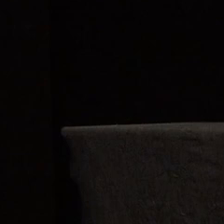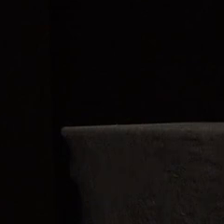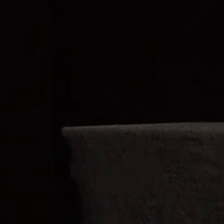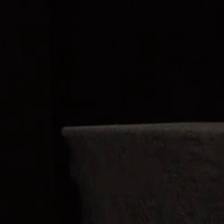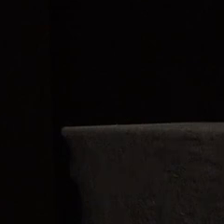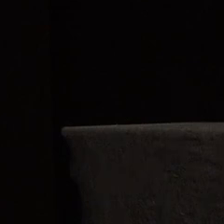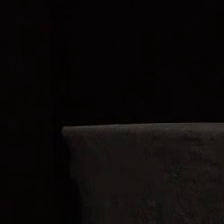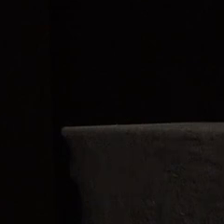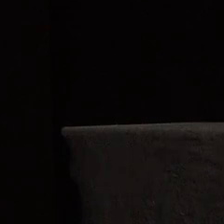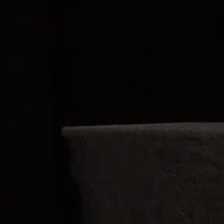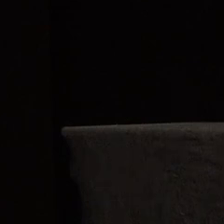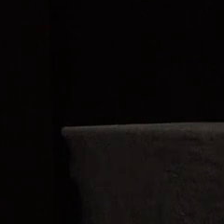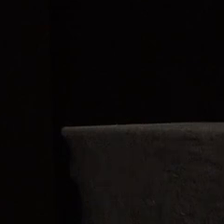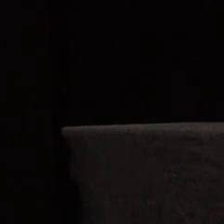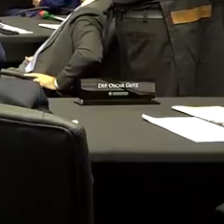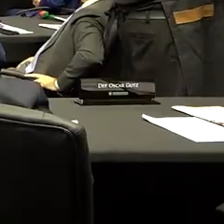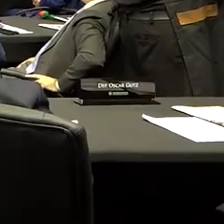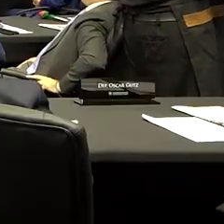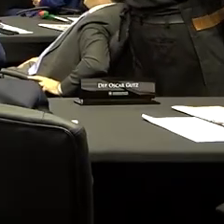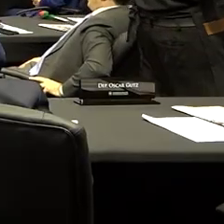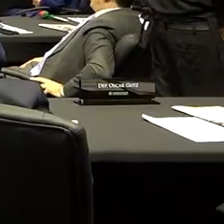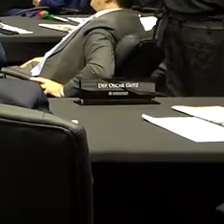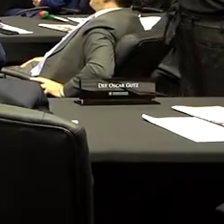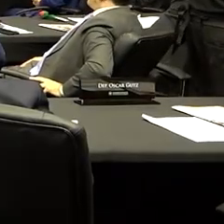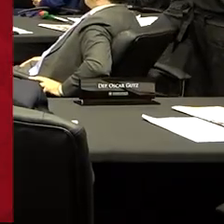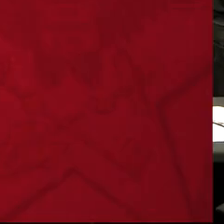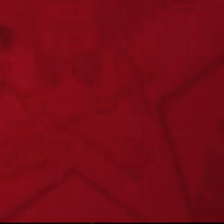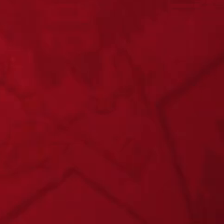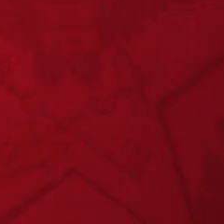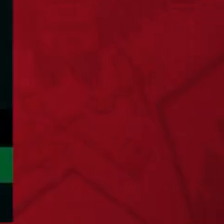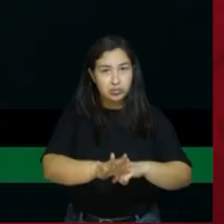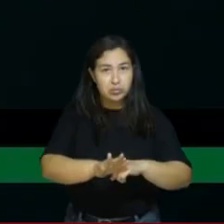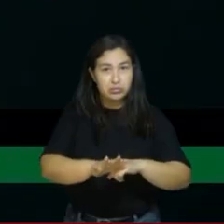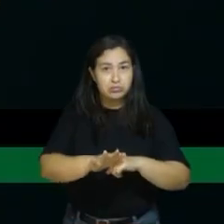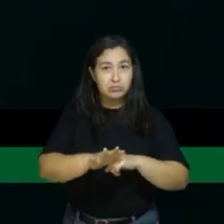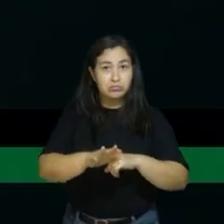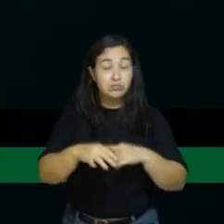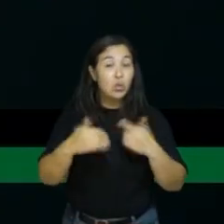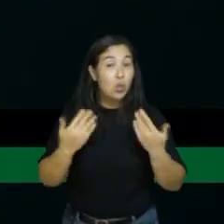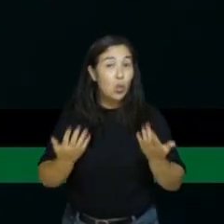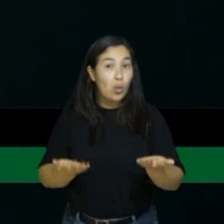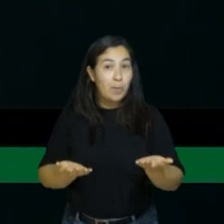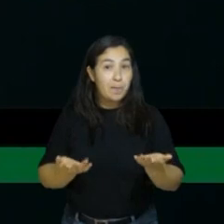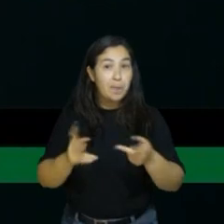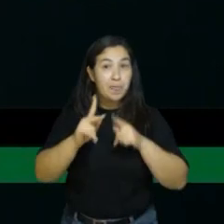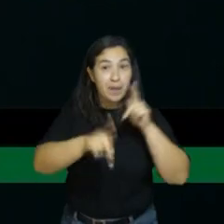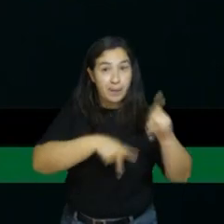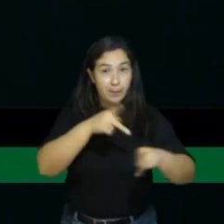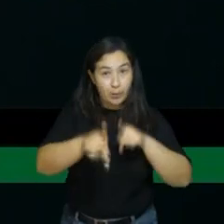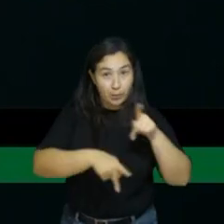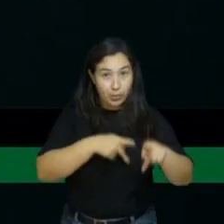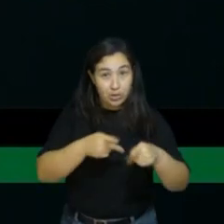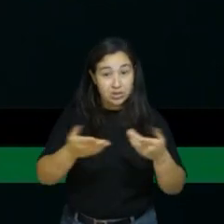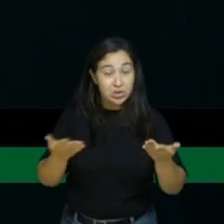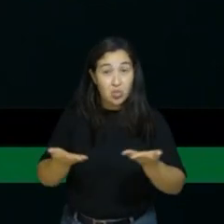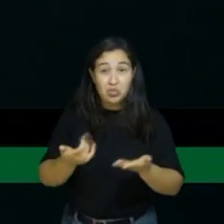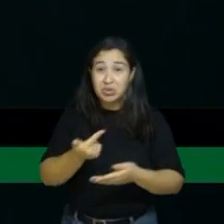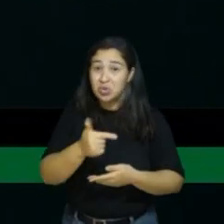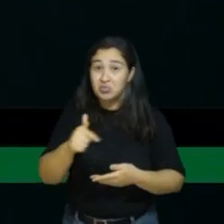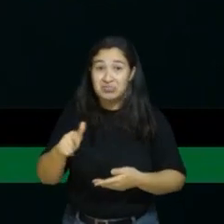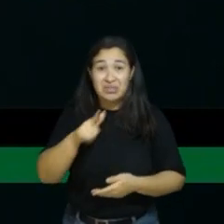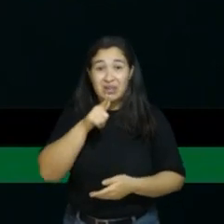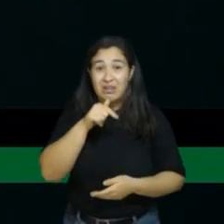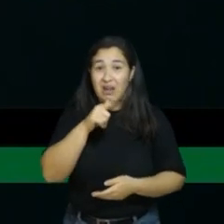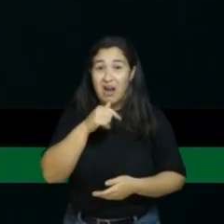de apoio à população gaúcha vítima da tragédia climática. Boa parte da população afetada hoje não tem água potável